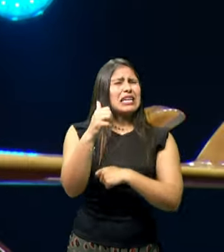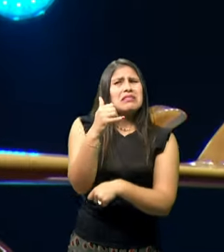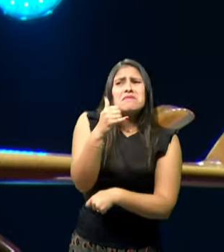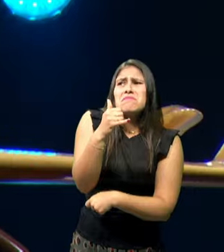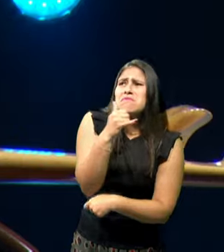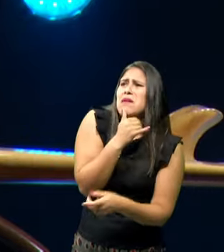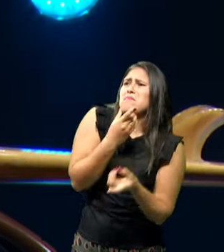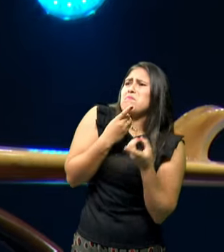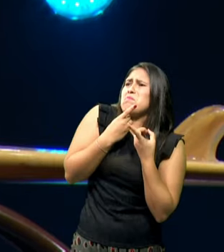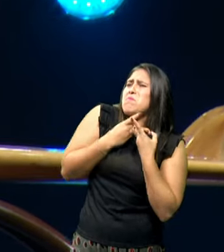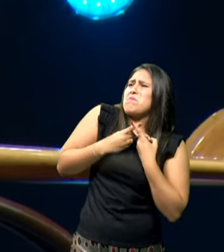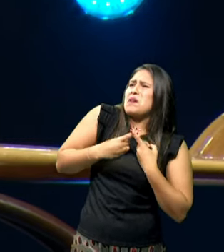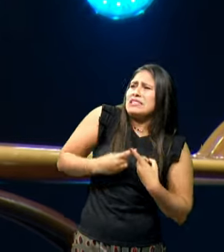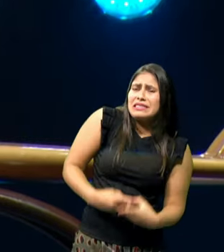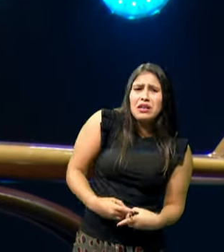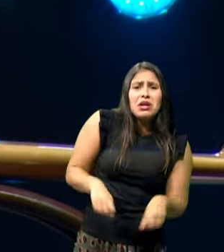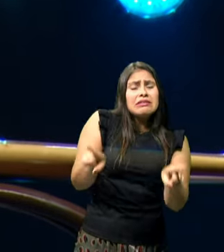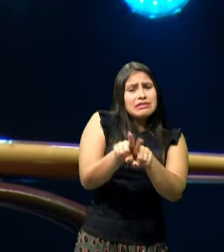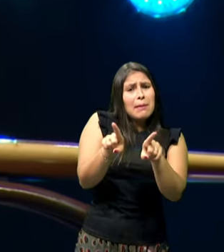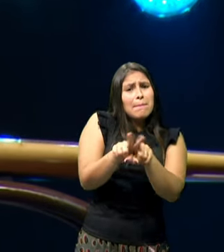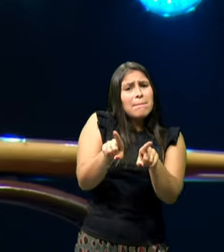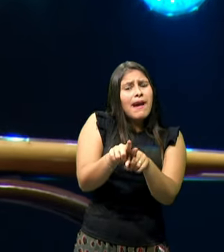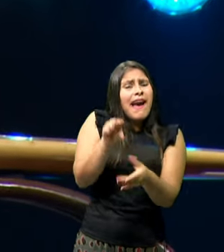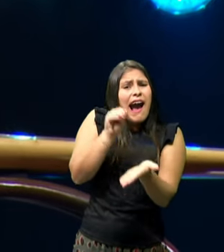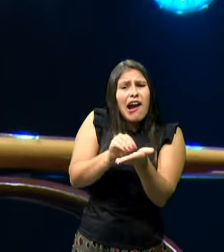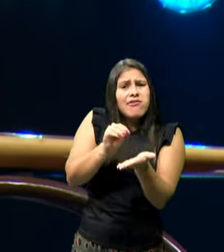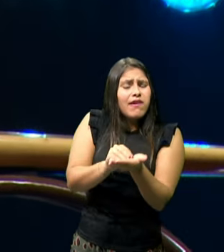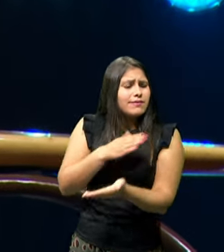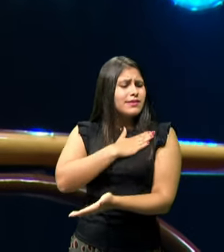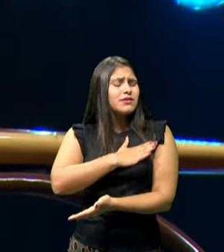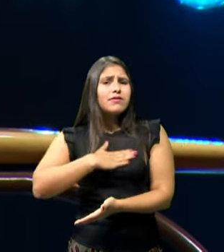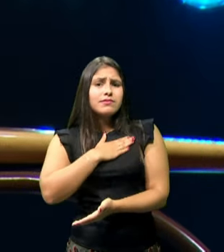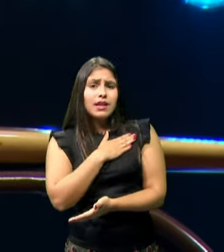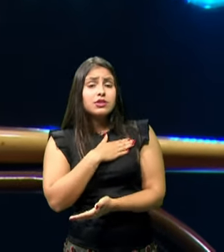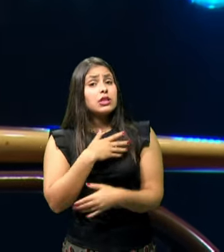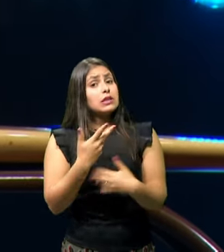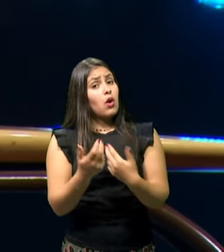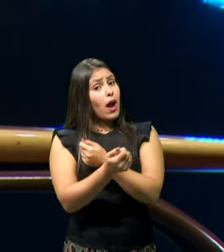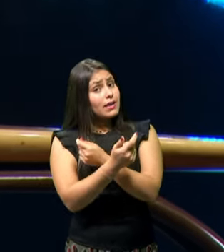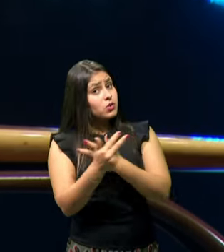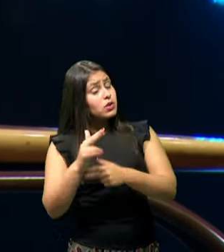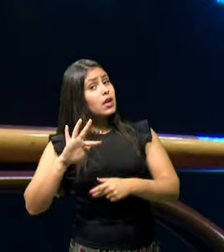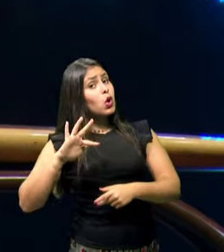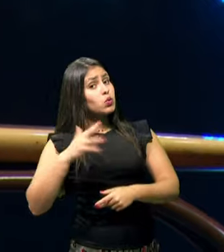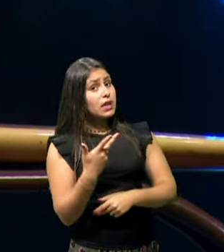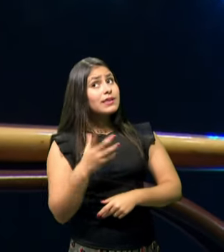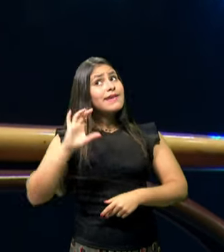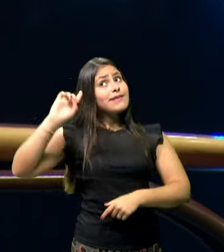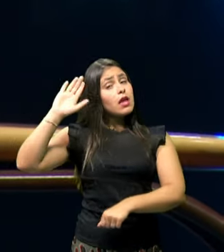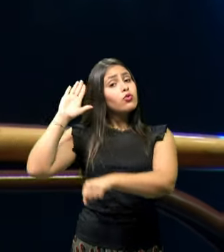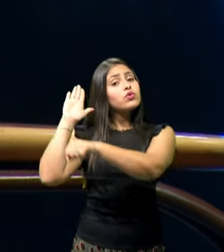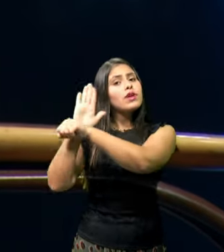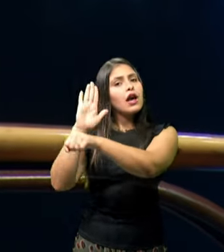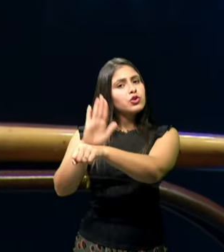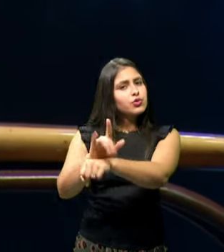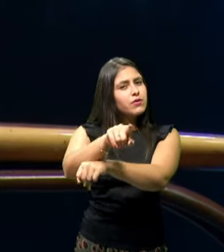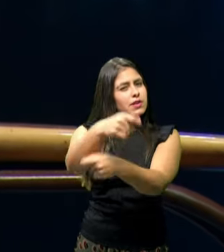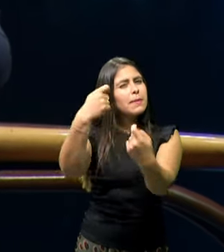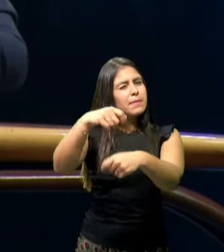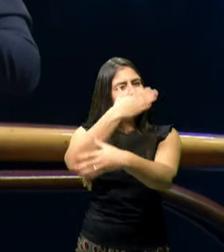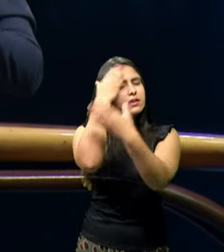à depressão, à falta de prazer na vida, essas, com a ajuda de Deus, você